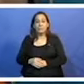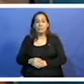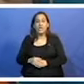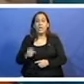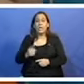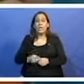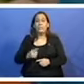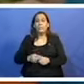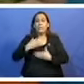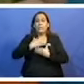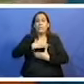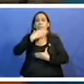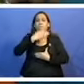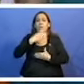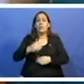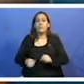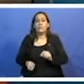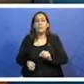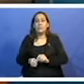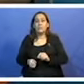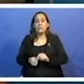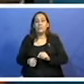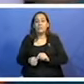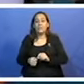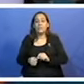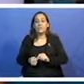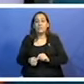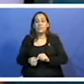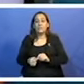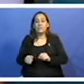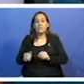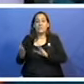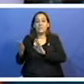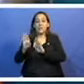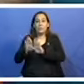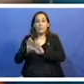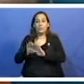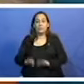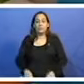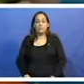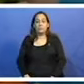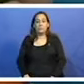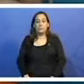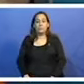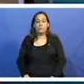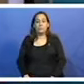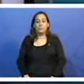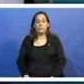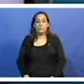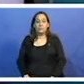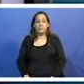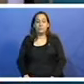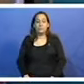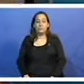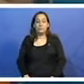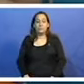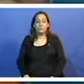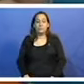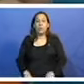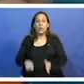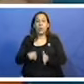por que que a girafa estava fazendo na porta do salão? O que que ela estava fazendo lá? Né? Aí tem